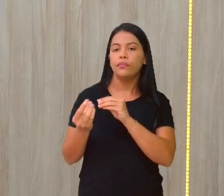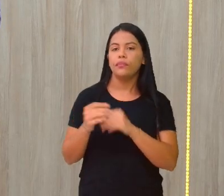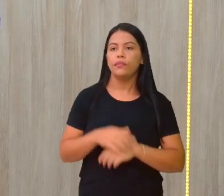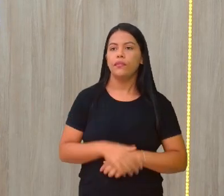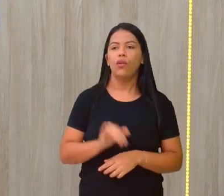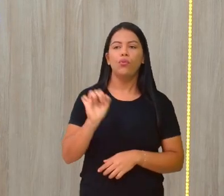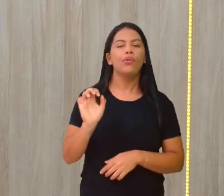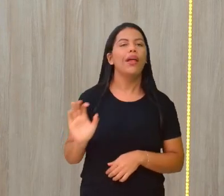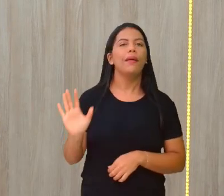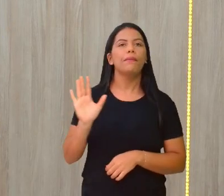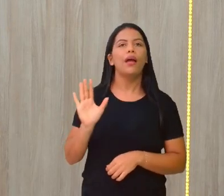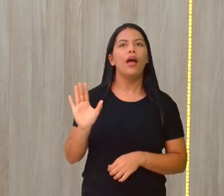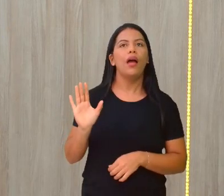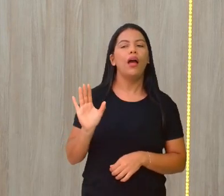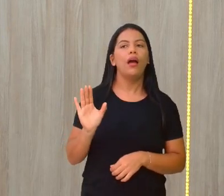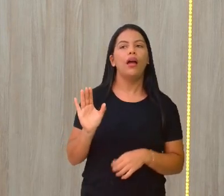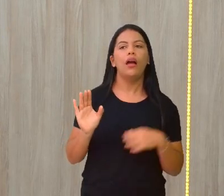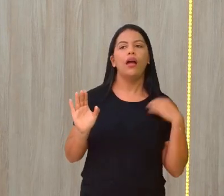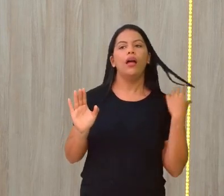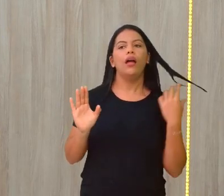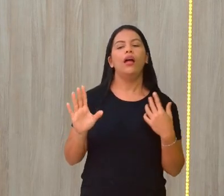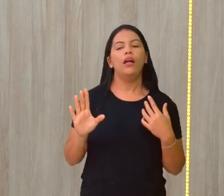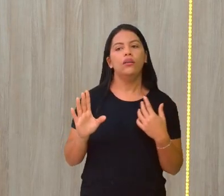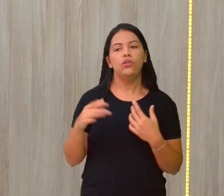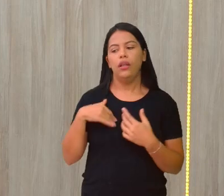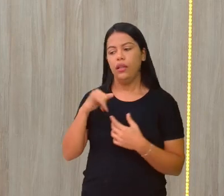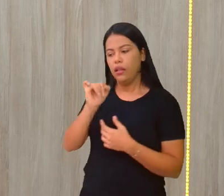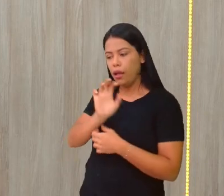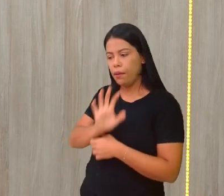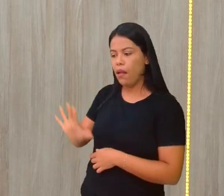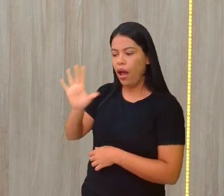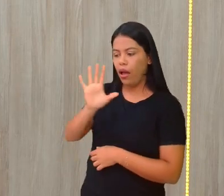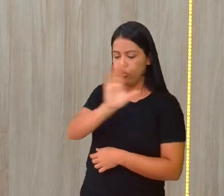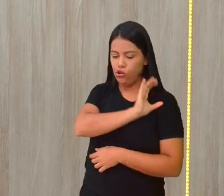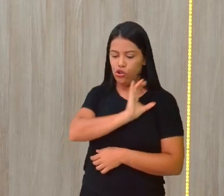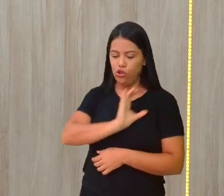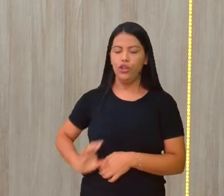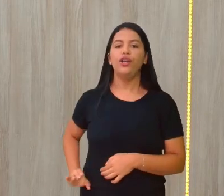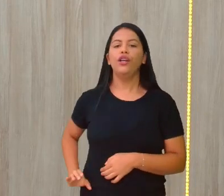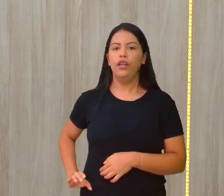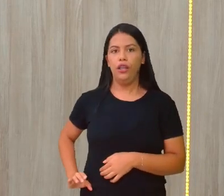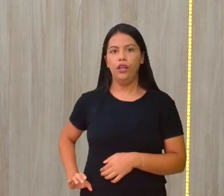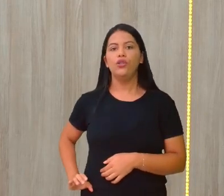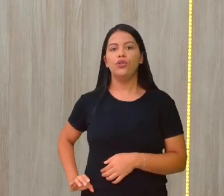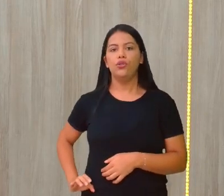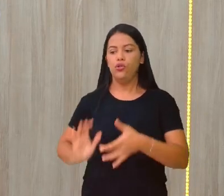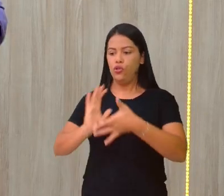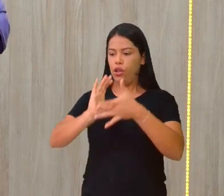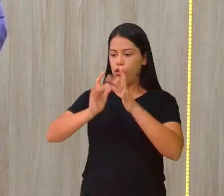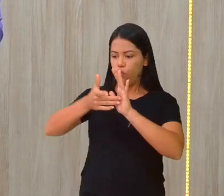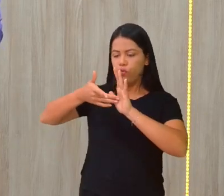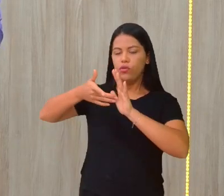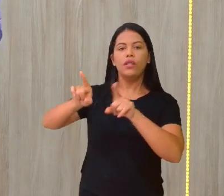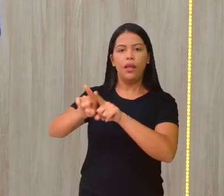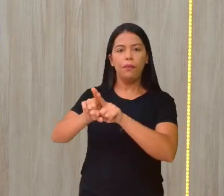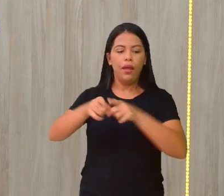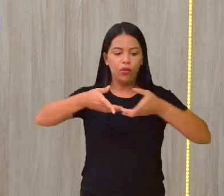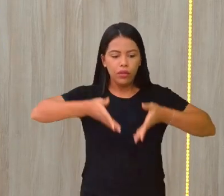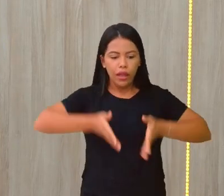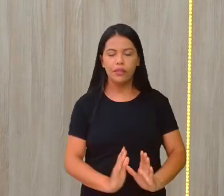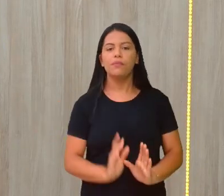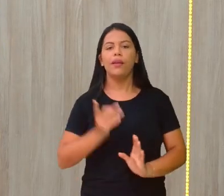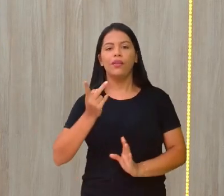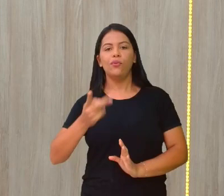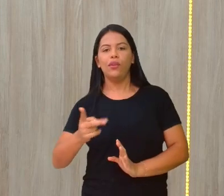da figura e da figura do Cristo, né? O seu nascimento, a sua natividade, que